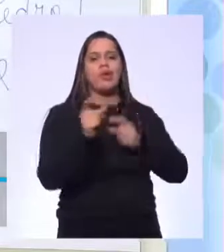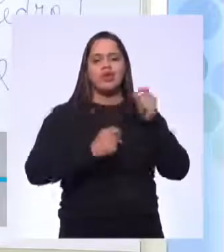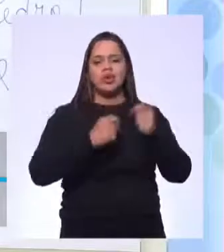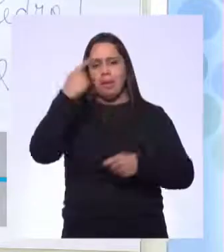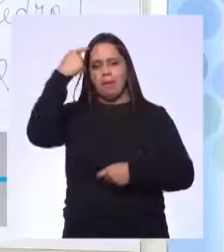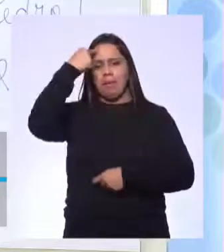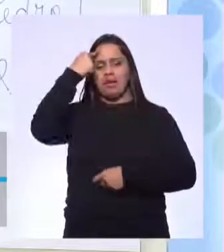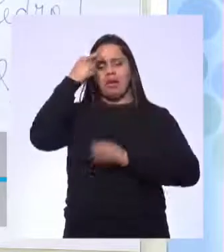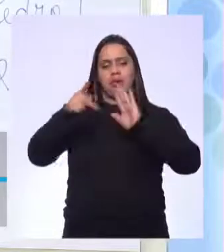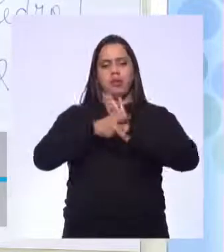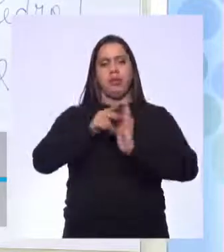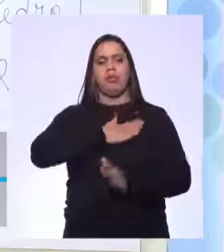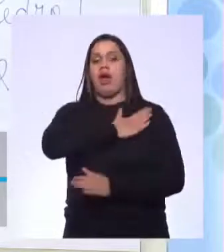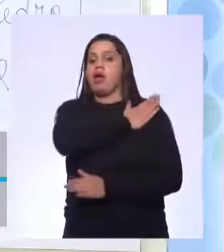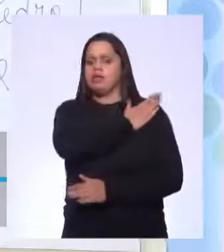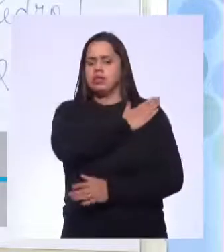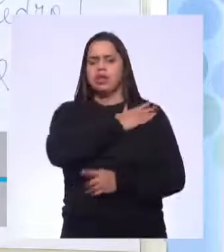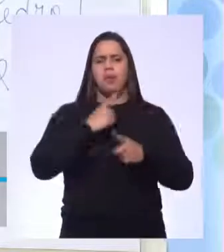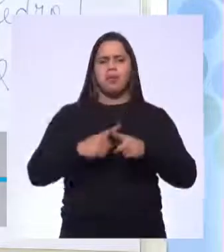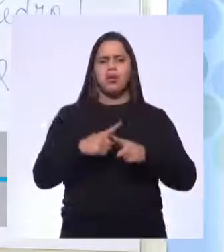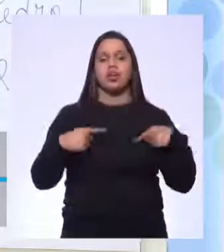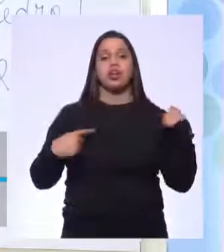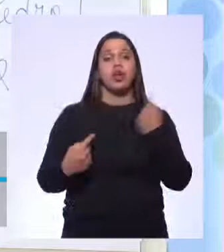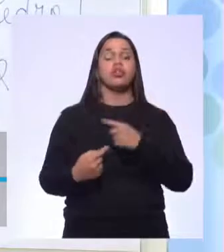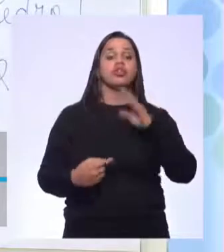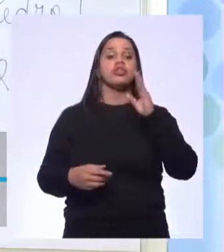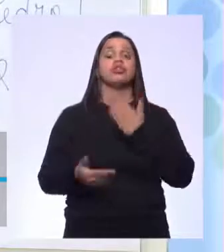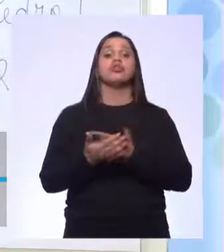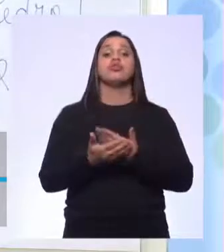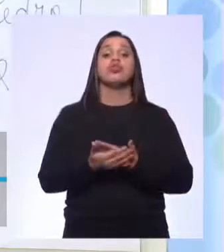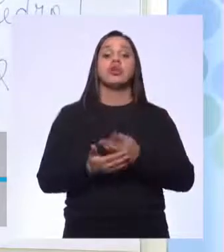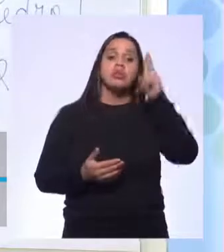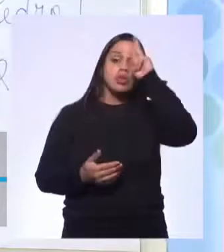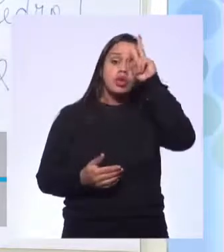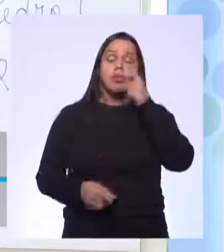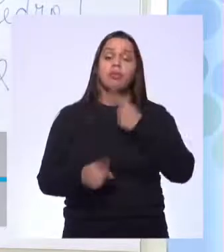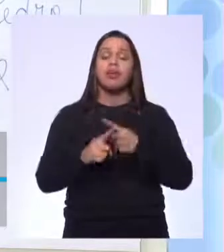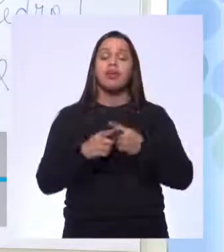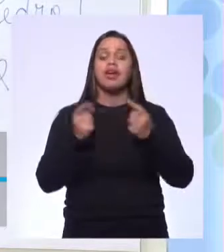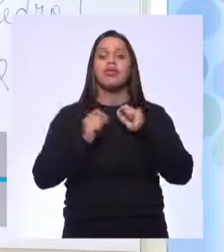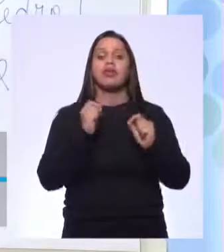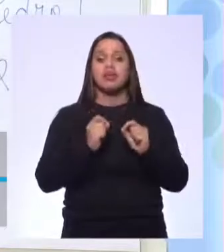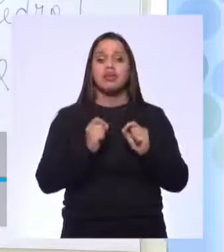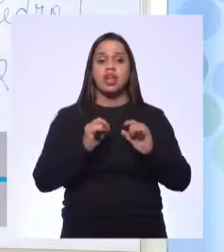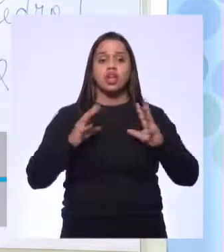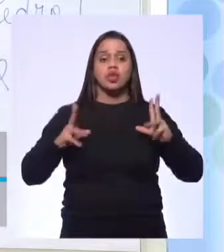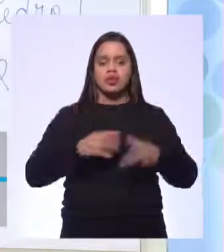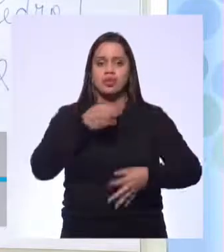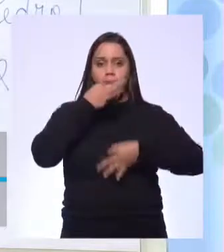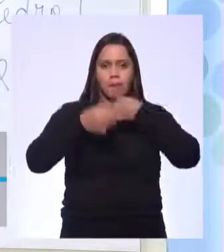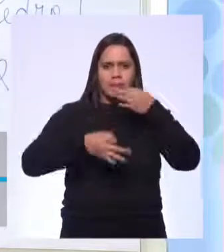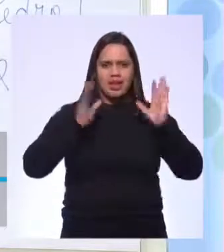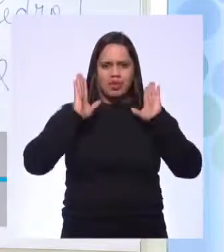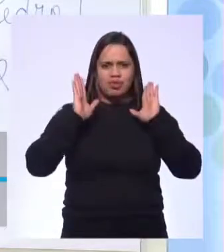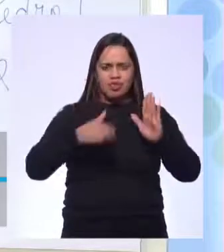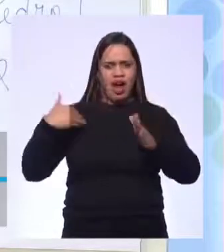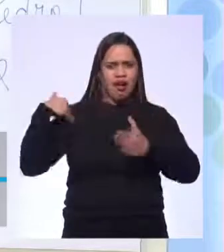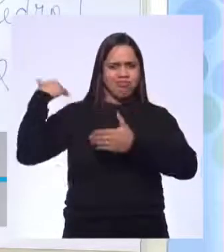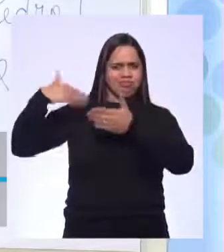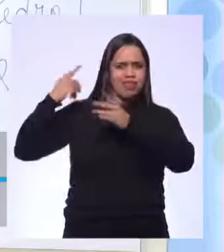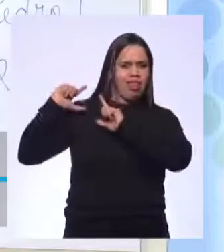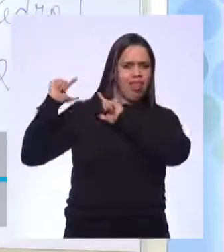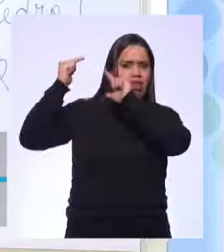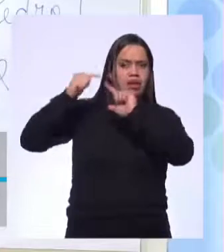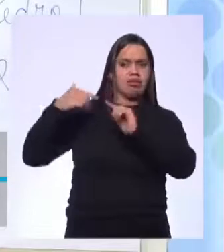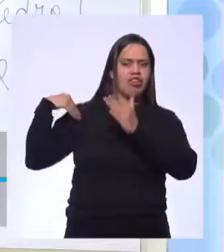pensamento racista. Por que nós estudamos a história? Para desconstruir esse pensamento. Quando vocês sabem que esse